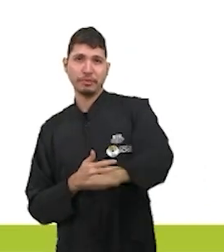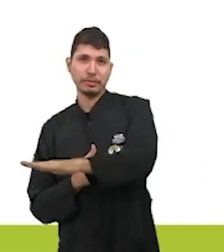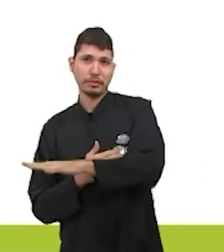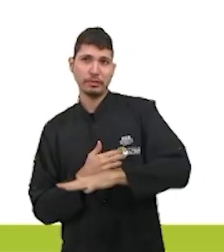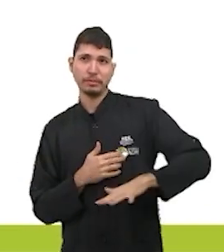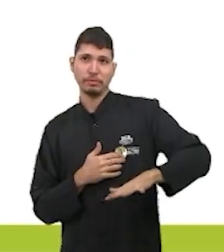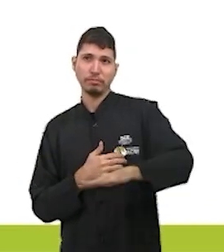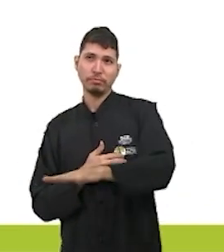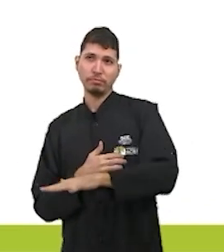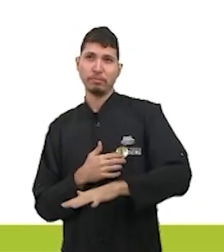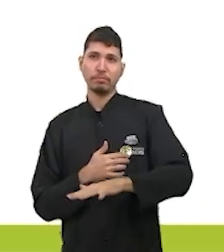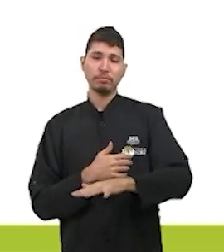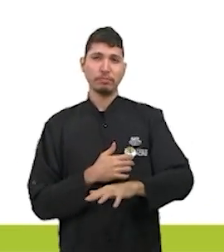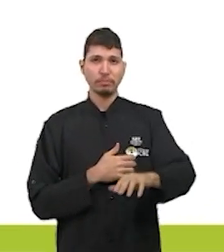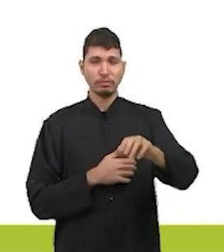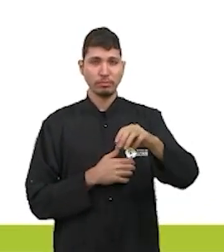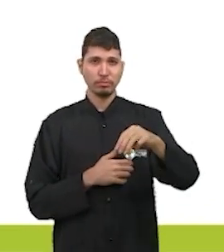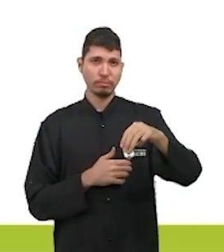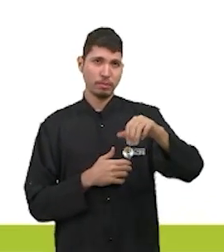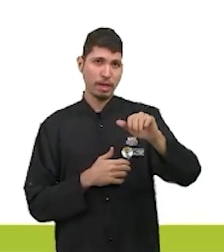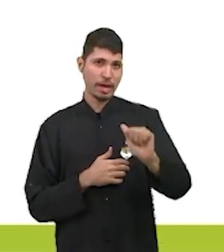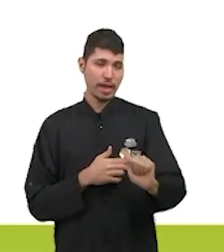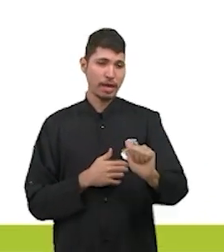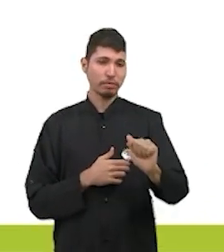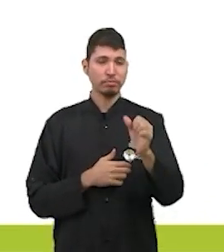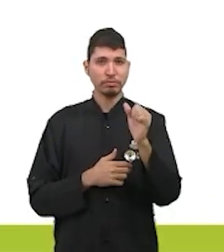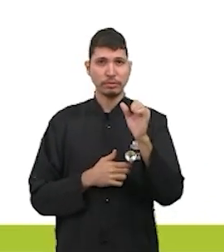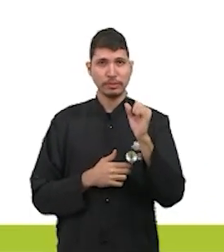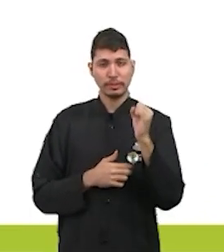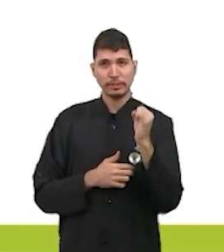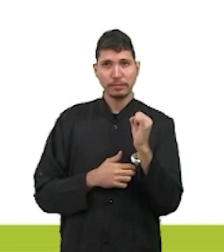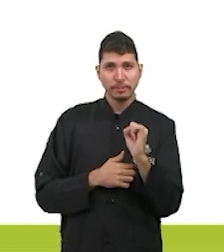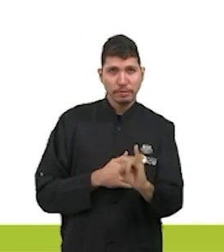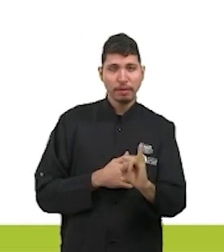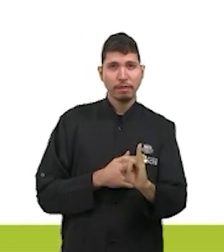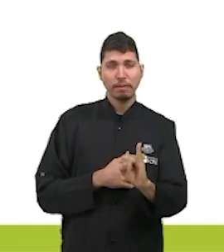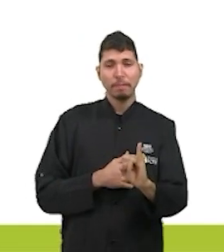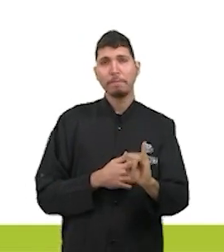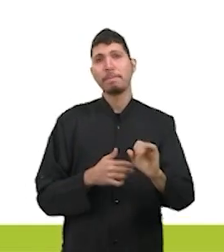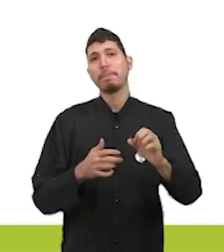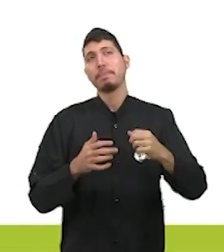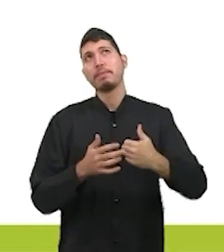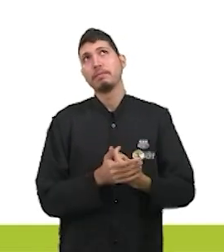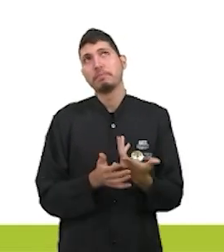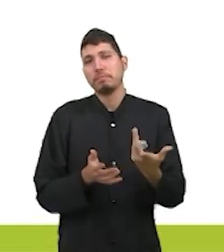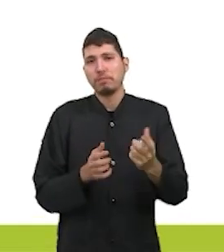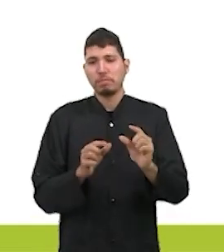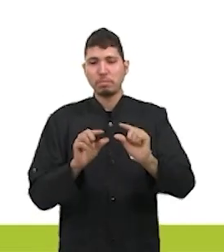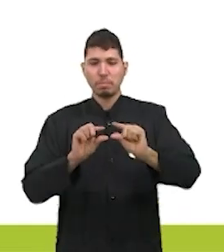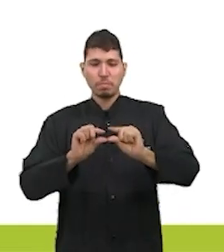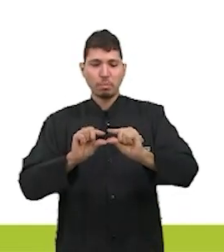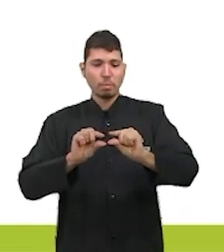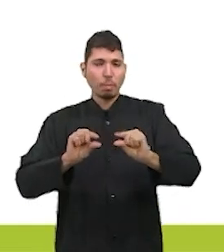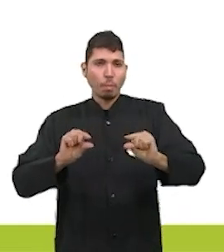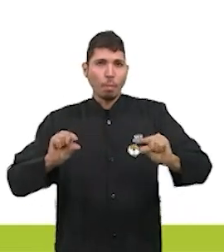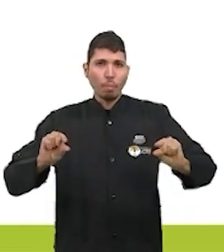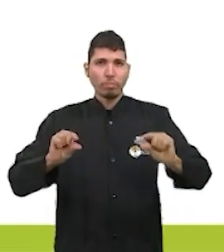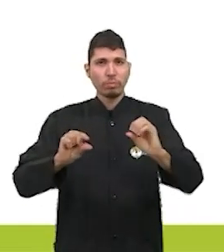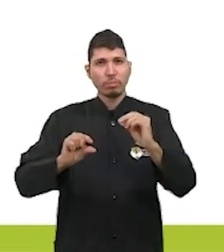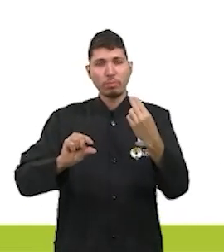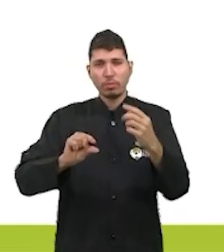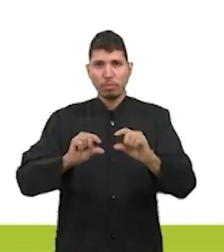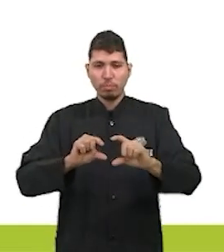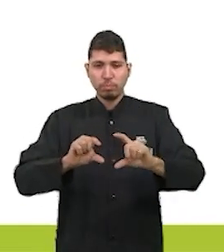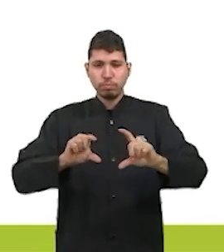né? A espessura ali do fio, se ele é fino, se ele é mais grosso, ok? E aqui na fórmula da